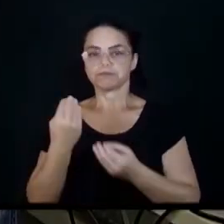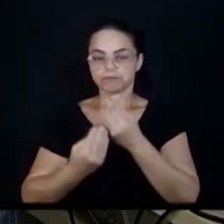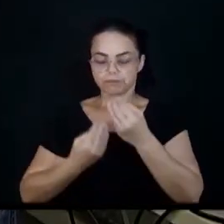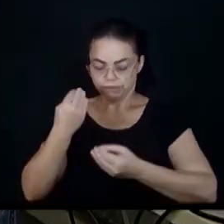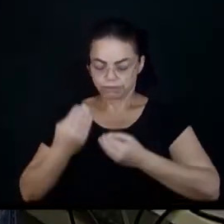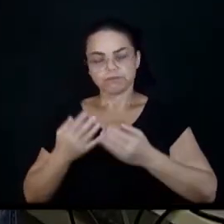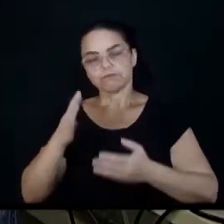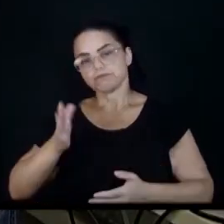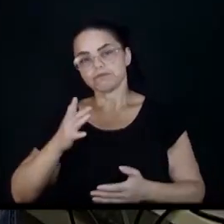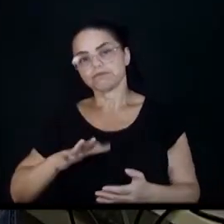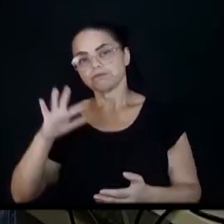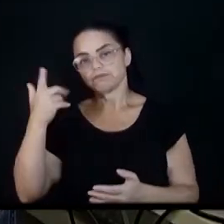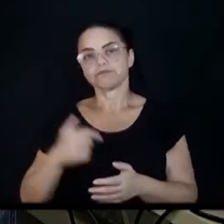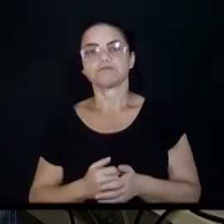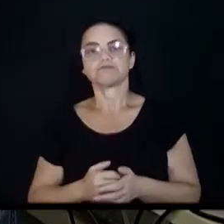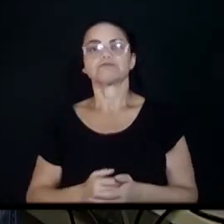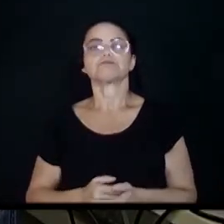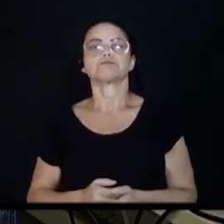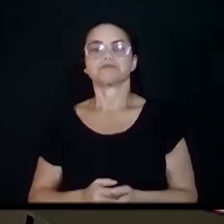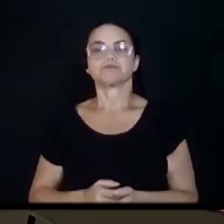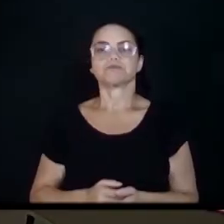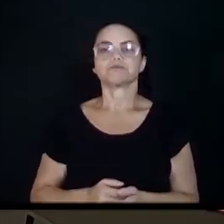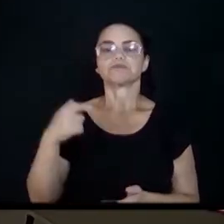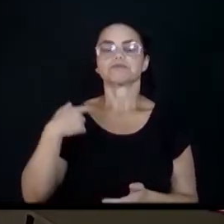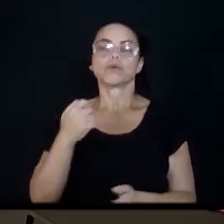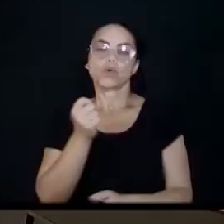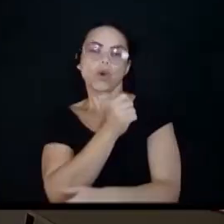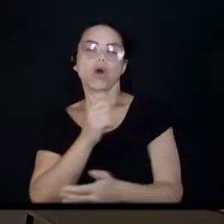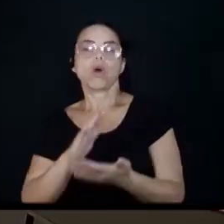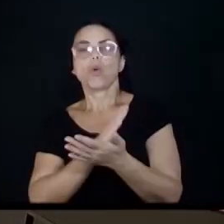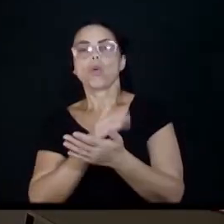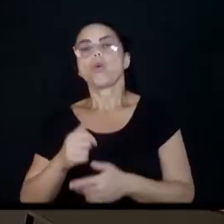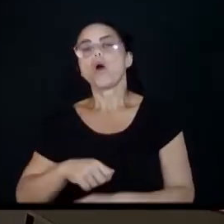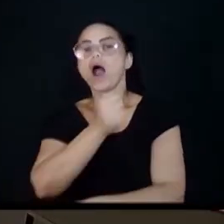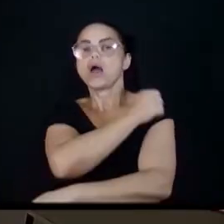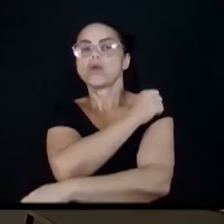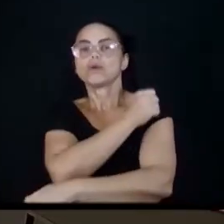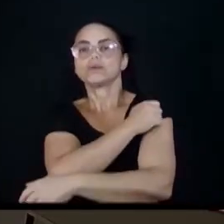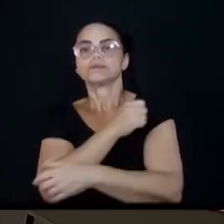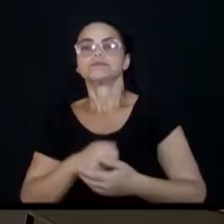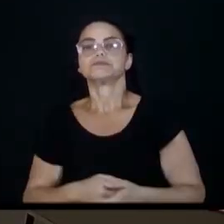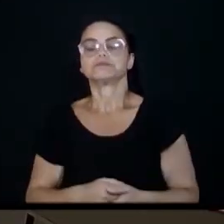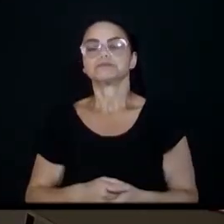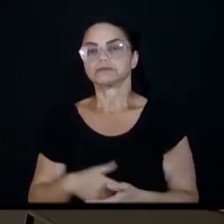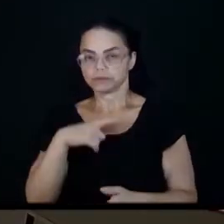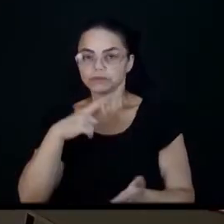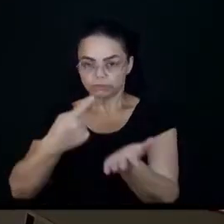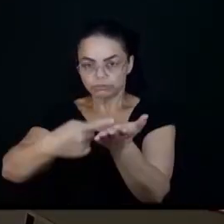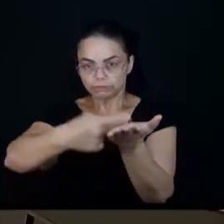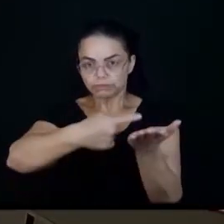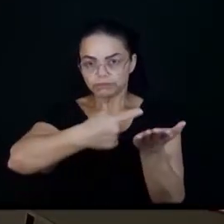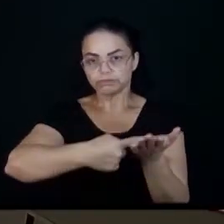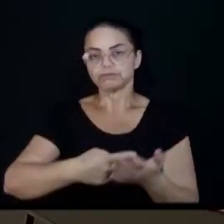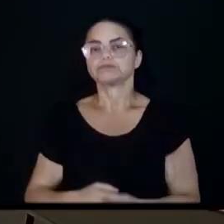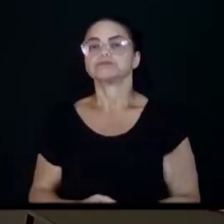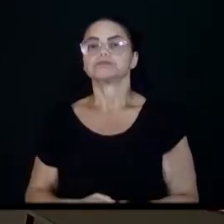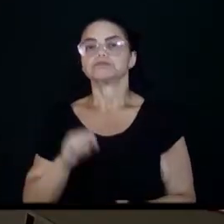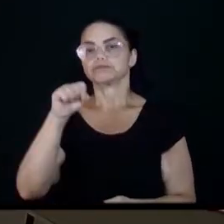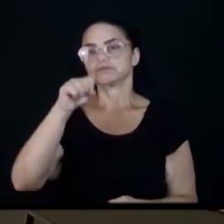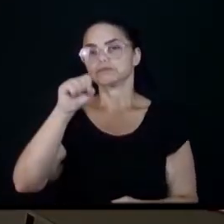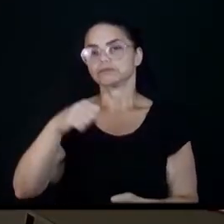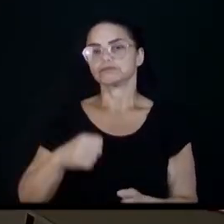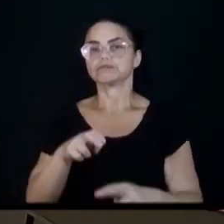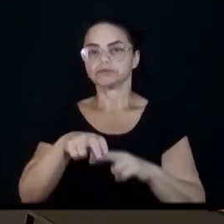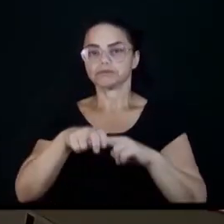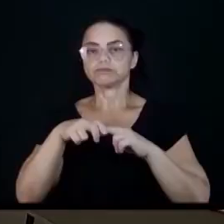né, talvez com alguém aqui, membro, que tem esse compromisso, né. Sim, e por isso é importante